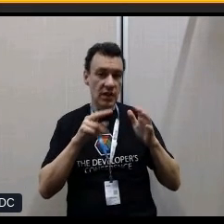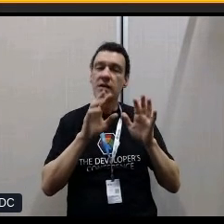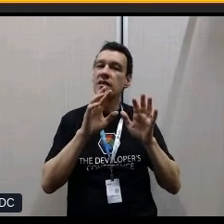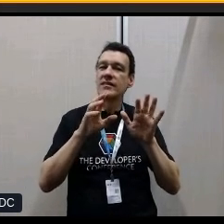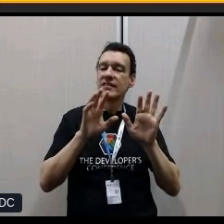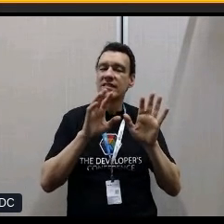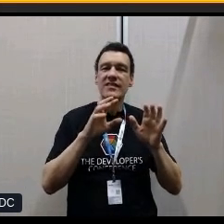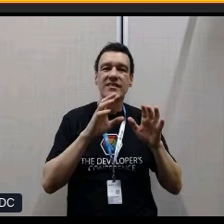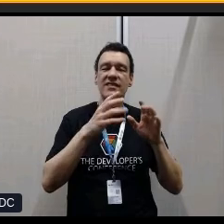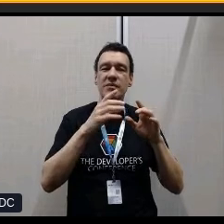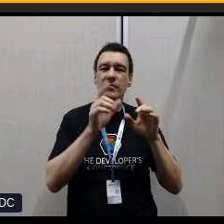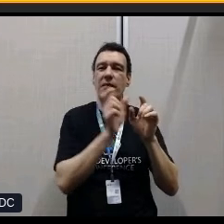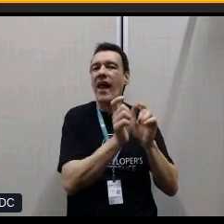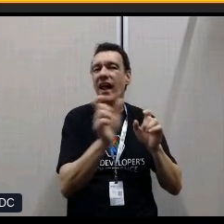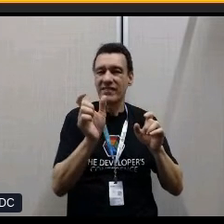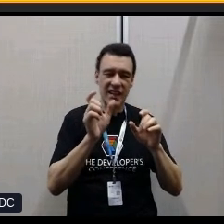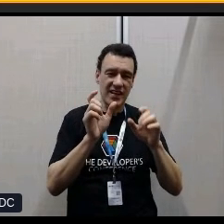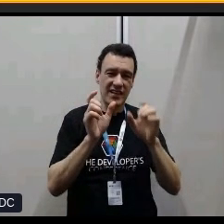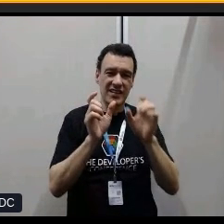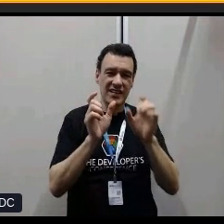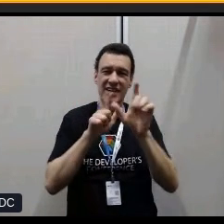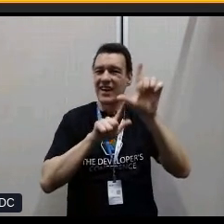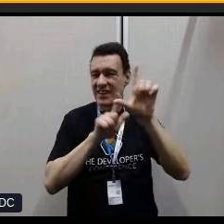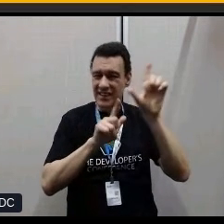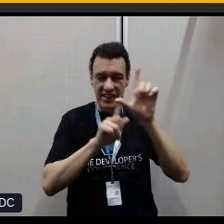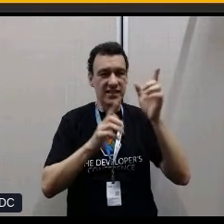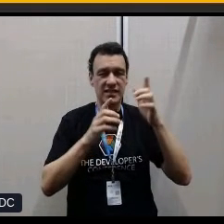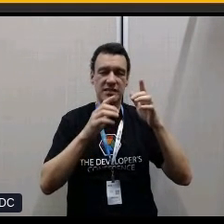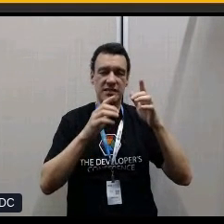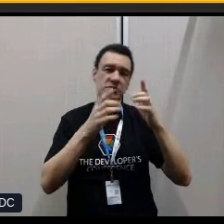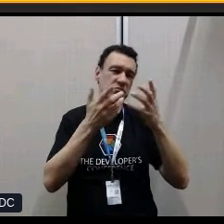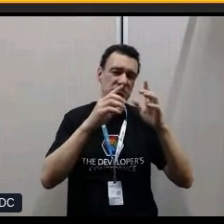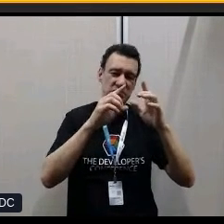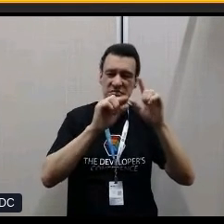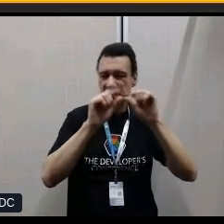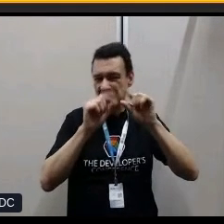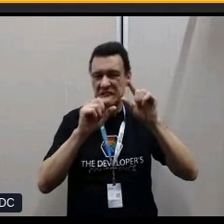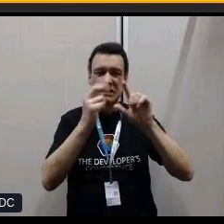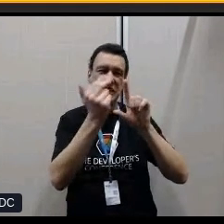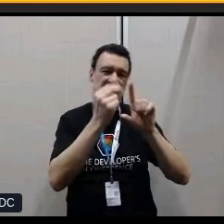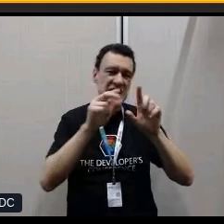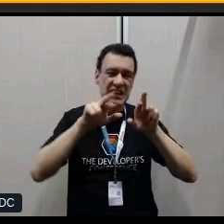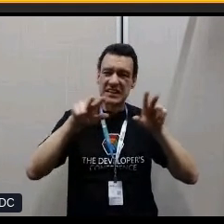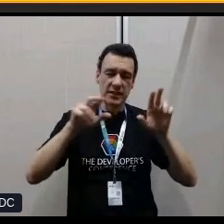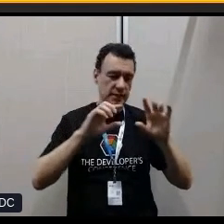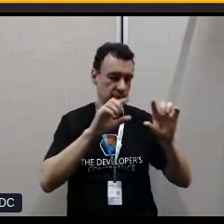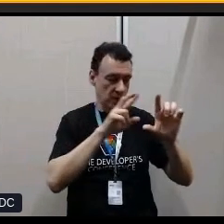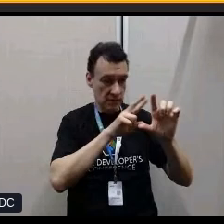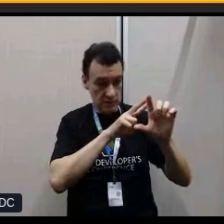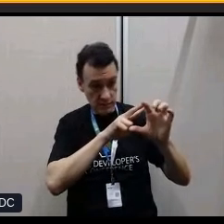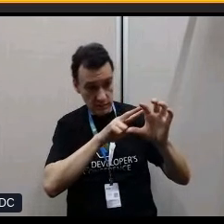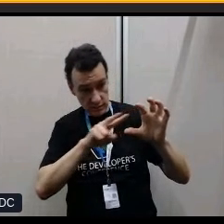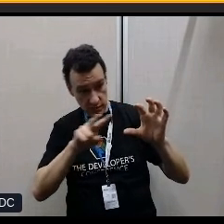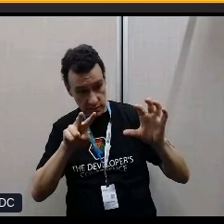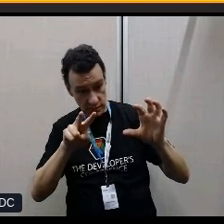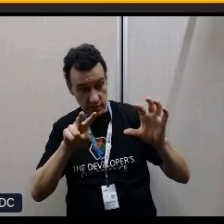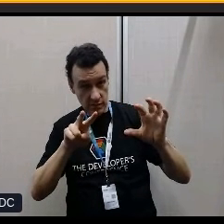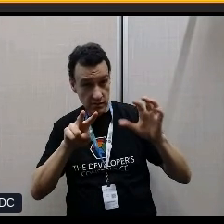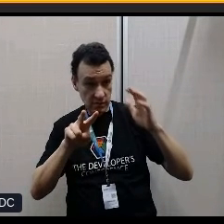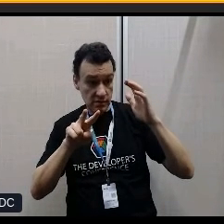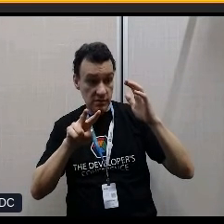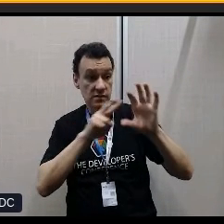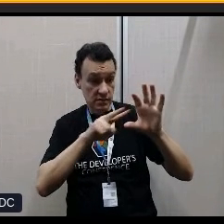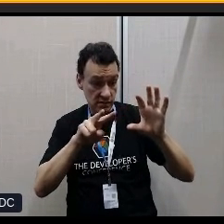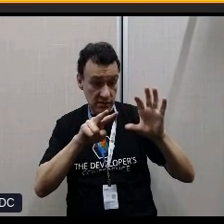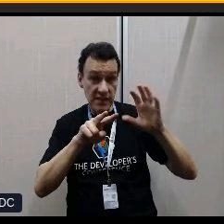olhar para os símbolos verbais, ícones que seja. A compreensão, eu entender aquele símbolo.